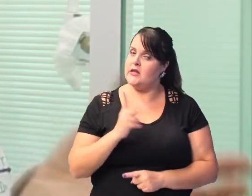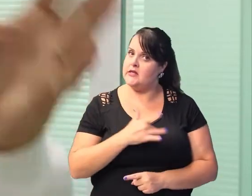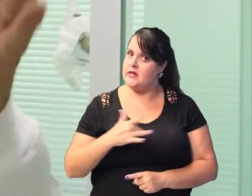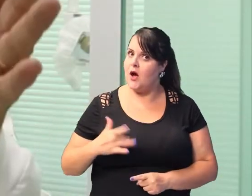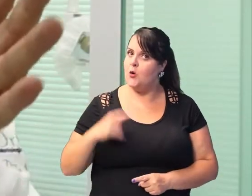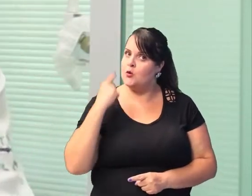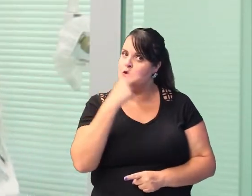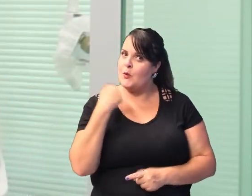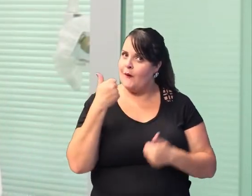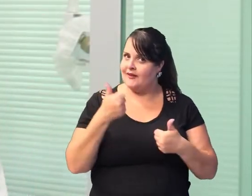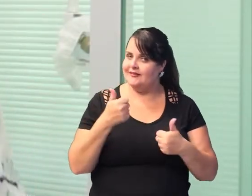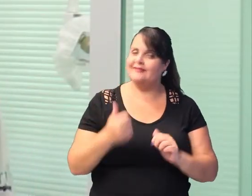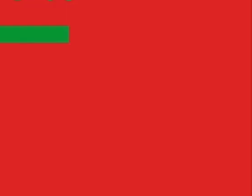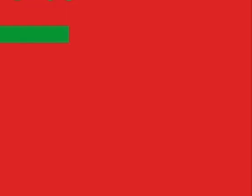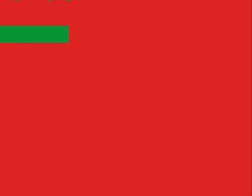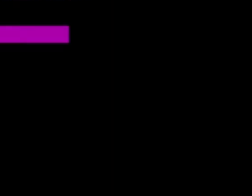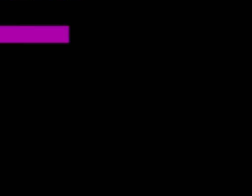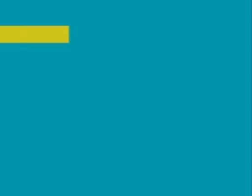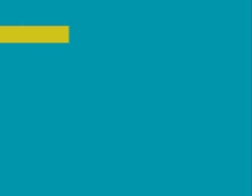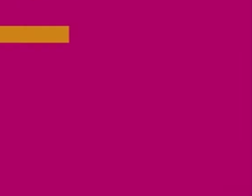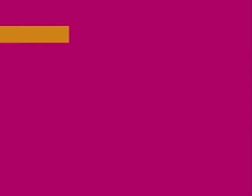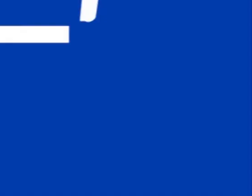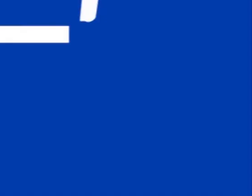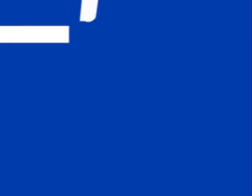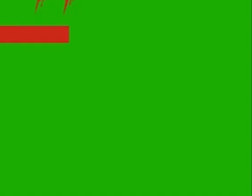sempre a sua saúde e equilíbrio